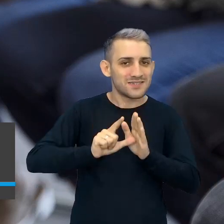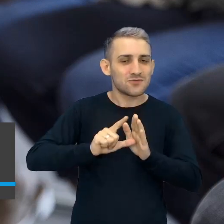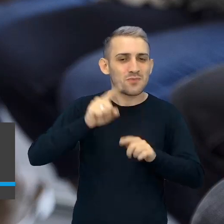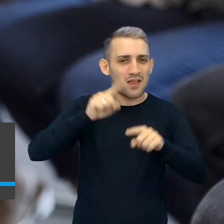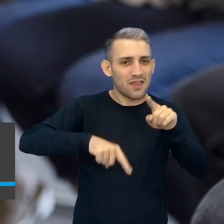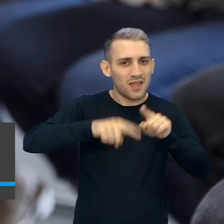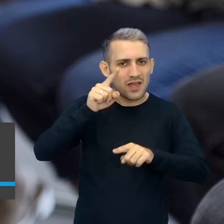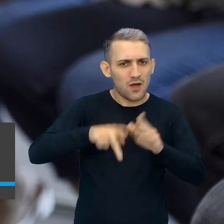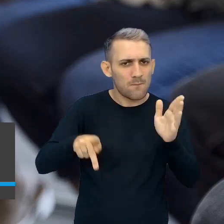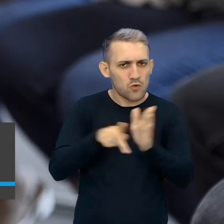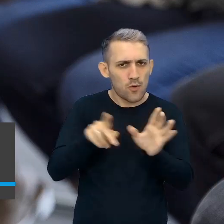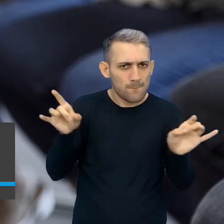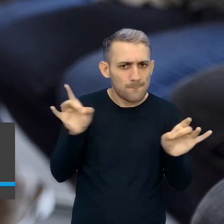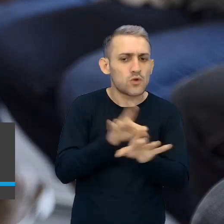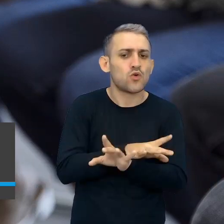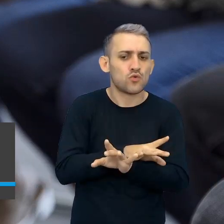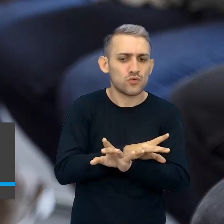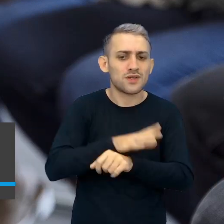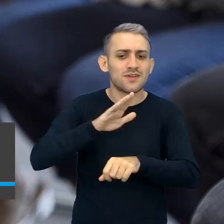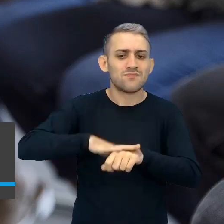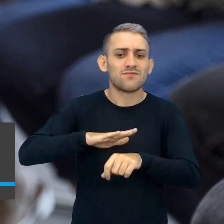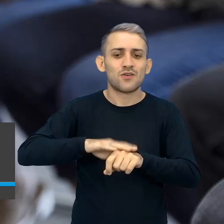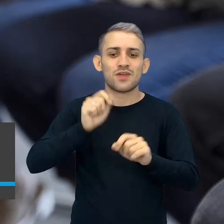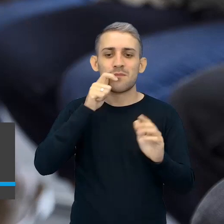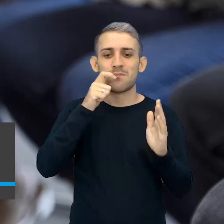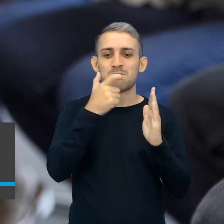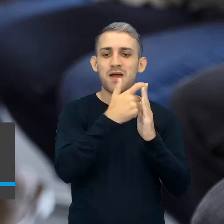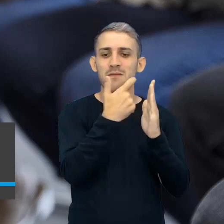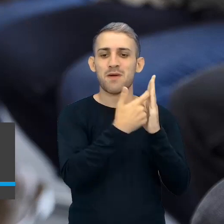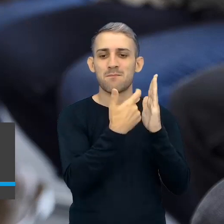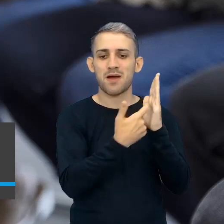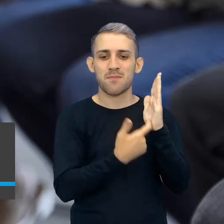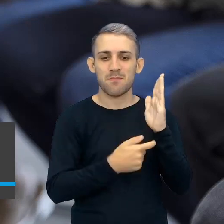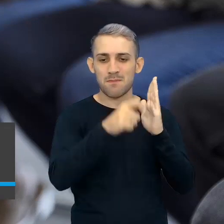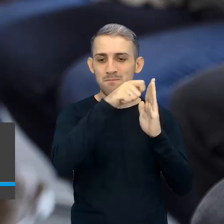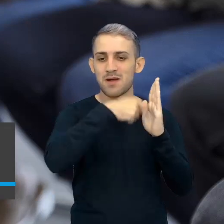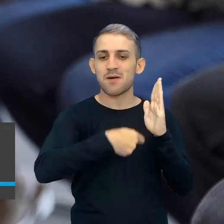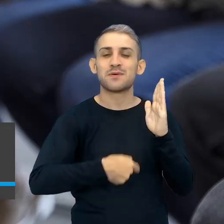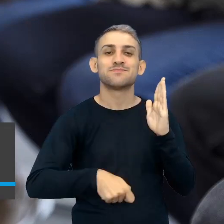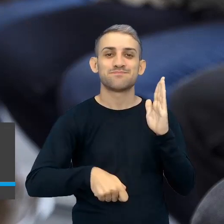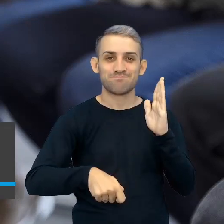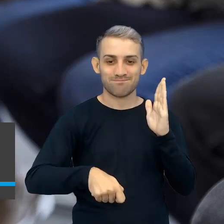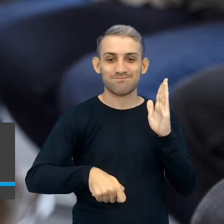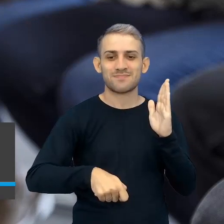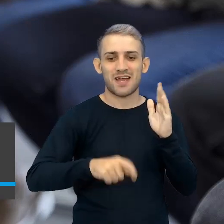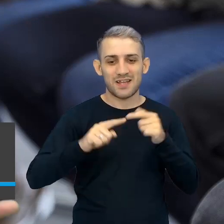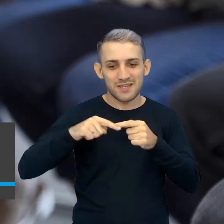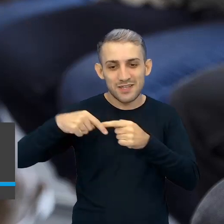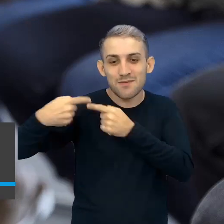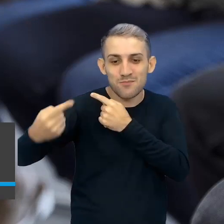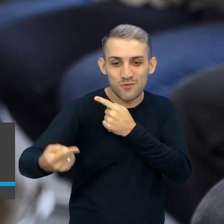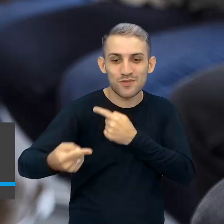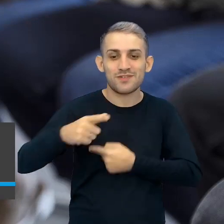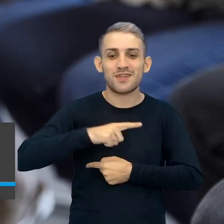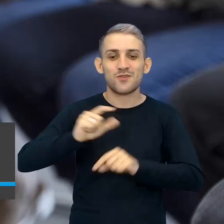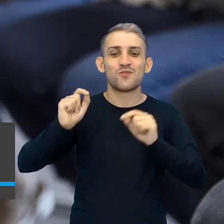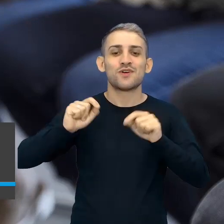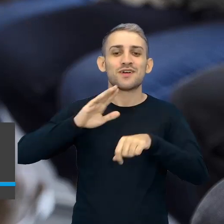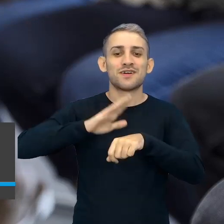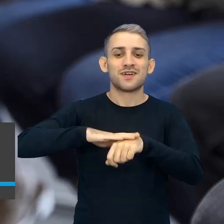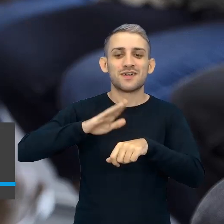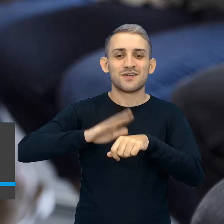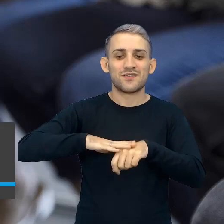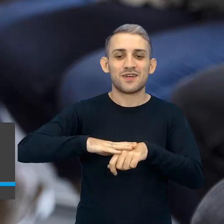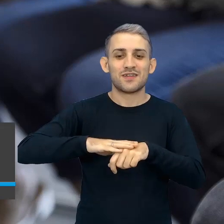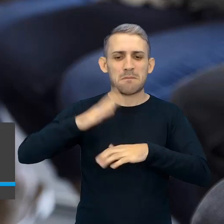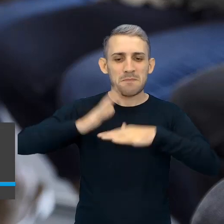né, finalizado, que é feito em palavras, que é feito em escrito, né? Daí para frente as coisas vão ser tudo feita na